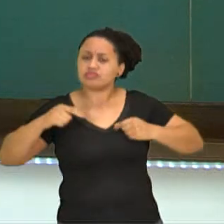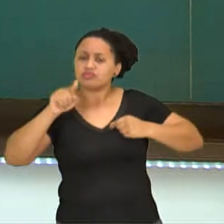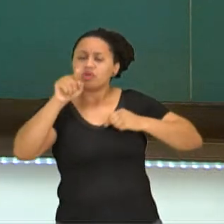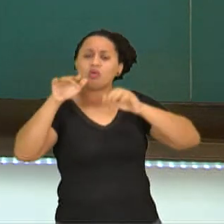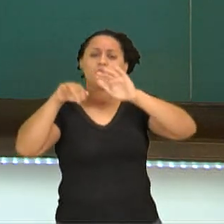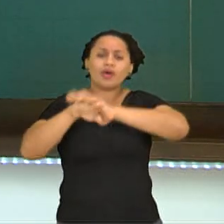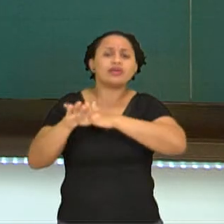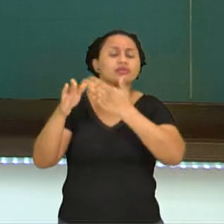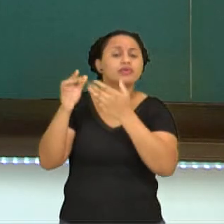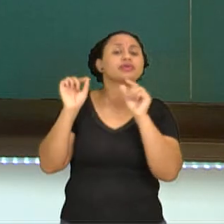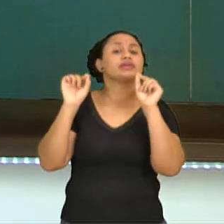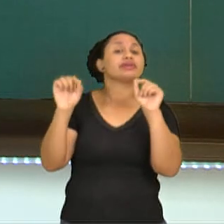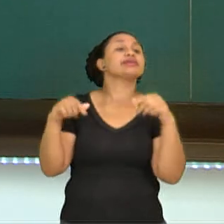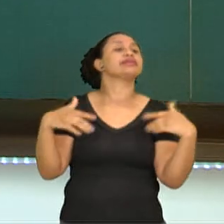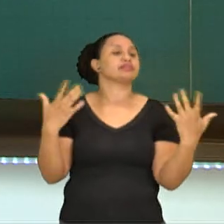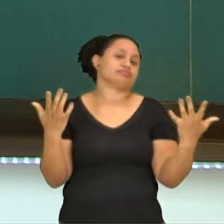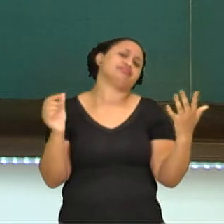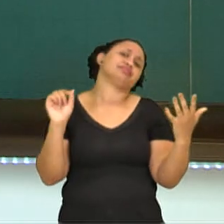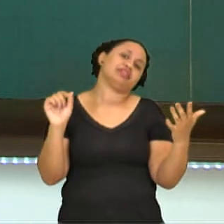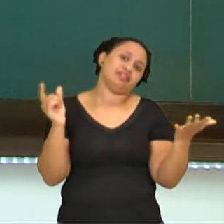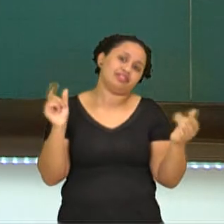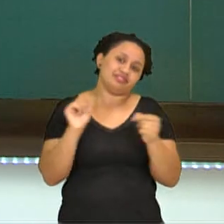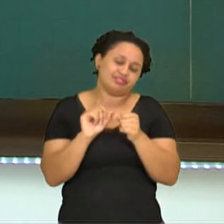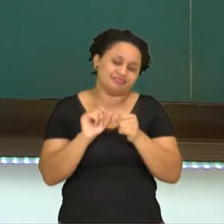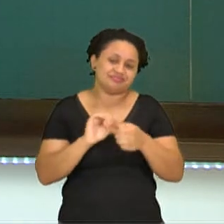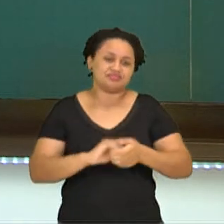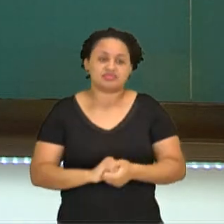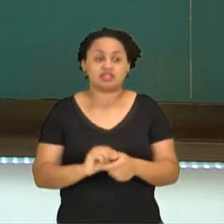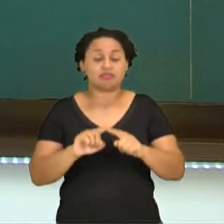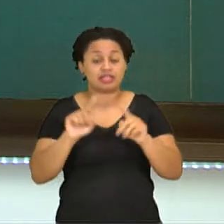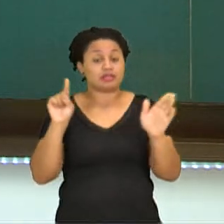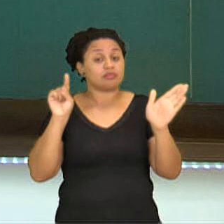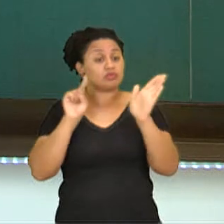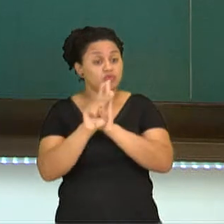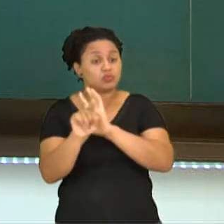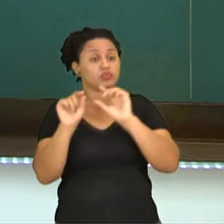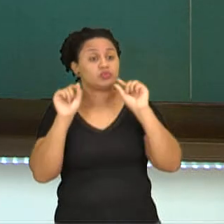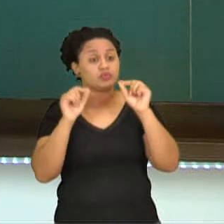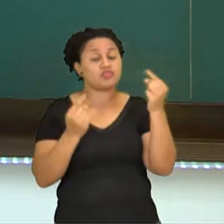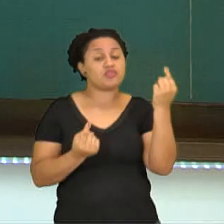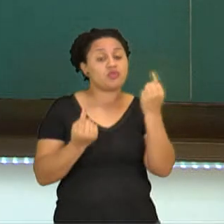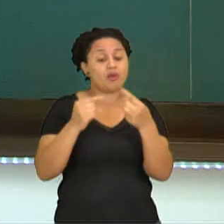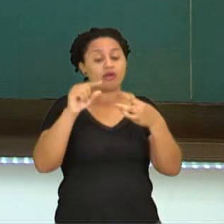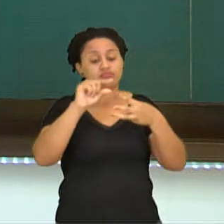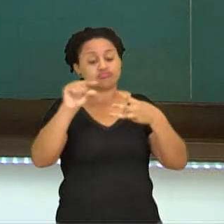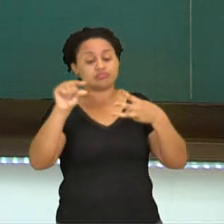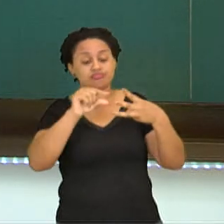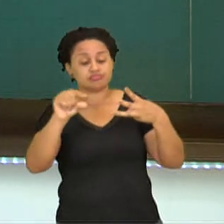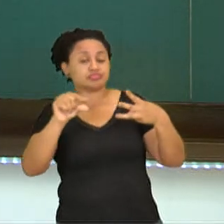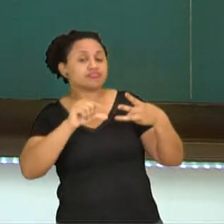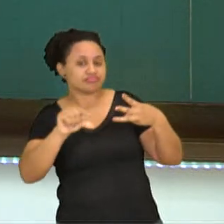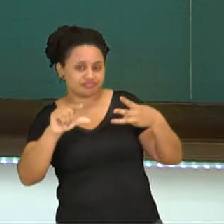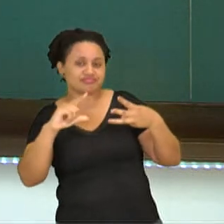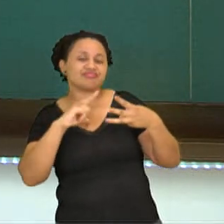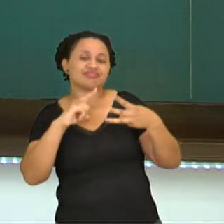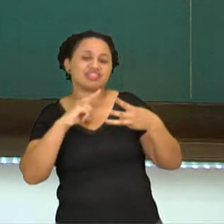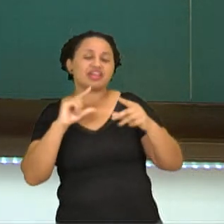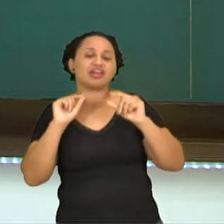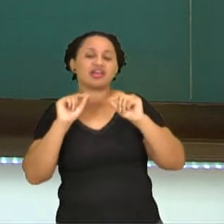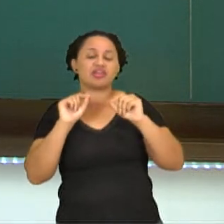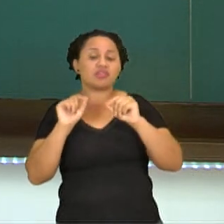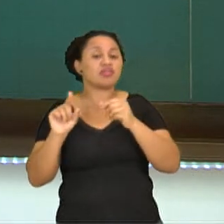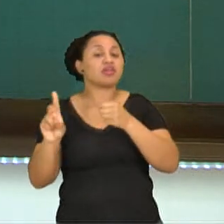do guarda-roupa. Quem será que é? Mas a pergunta é, qual dessas três frases apresenta